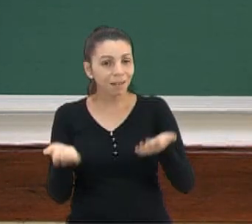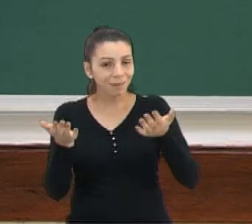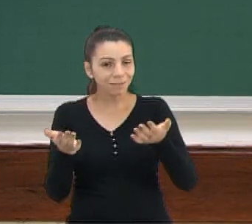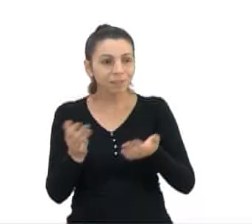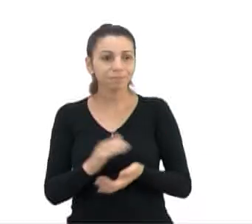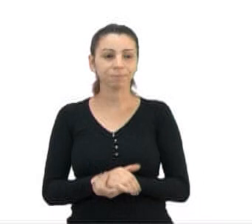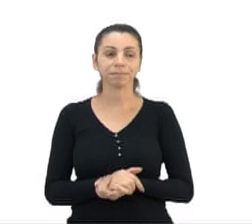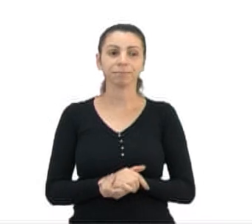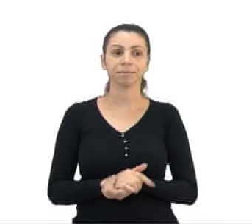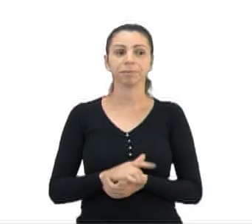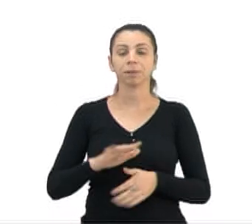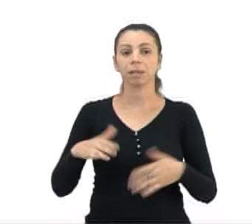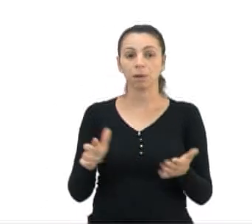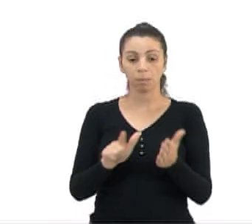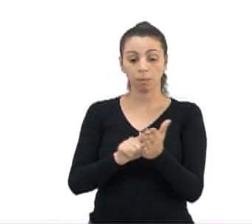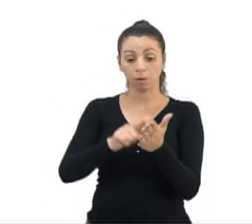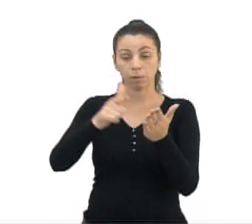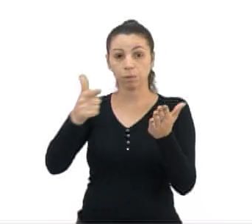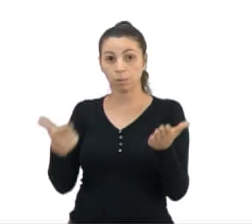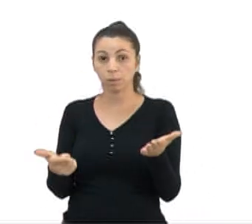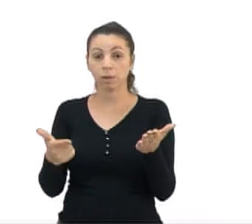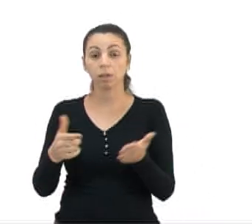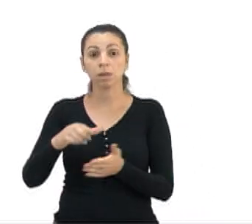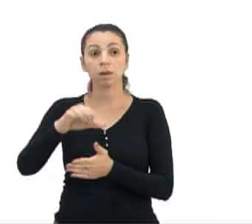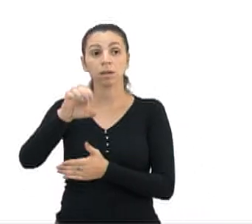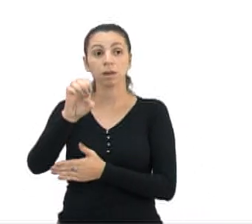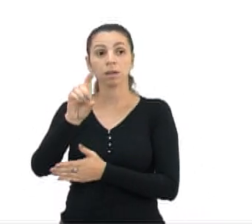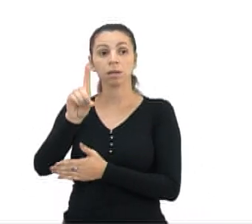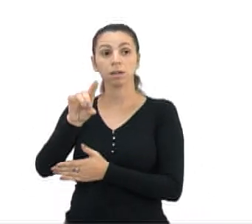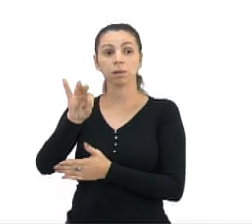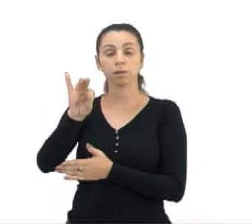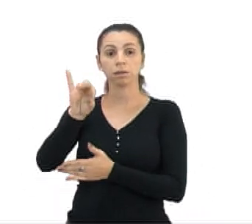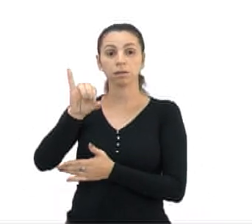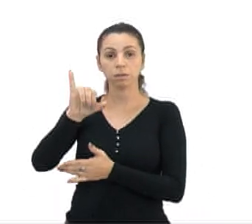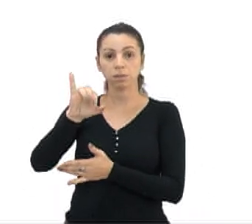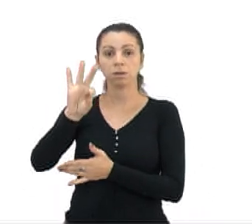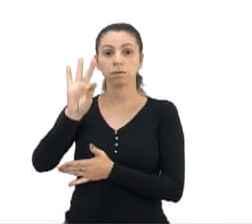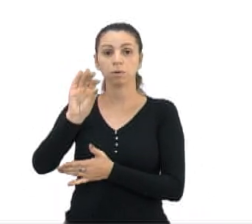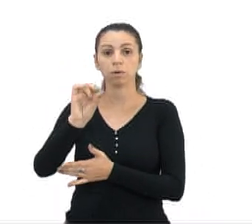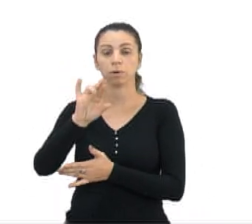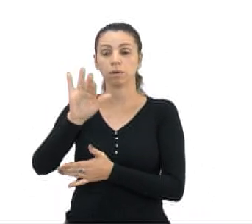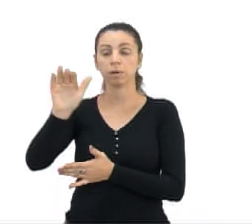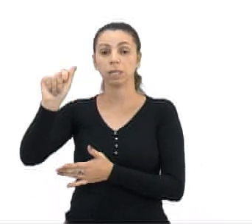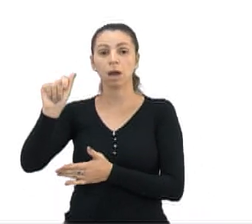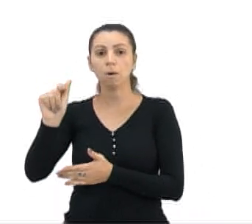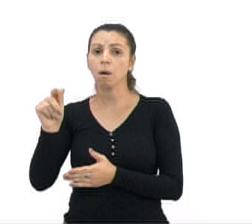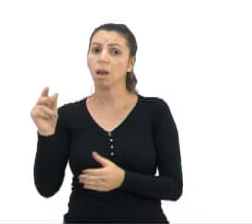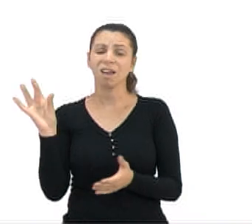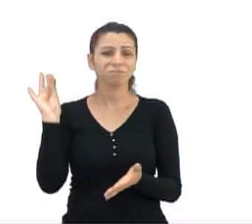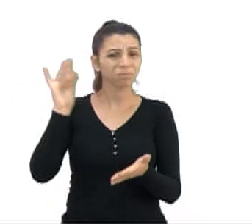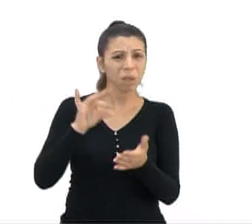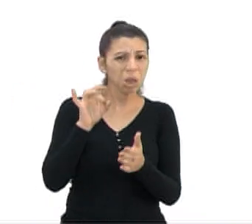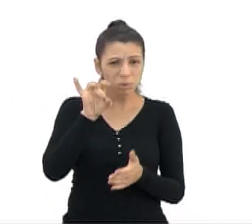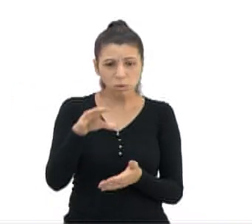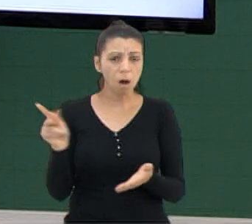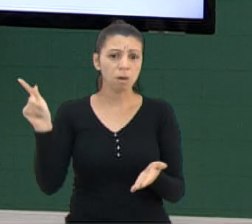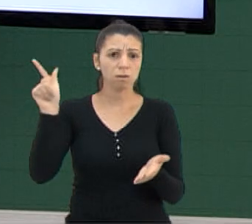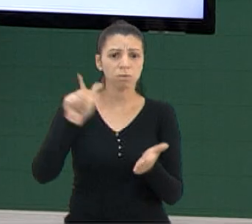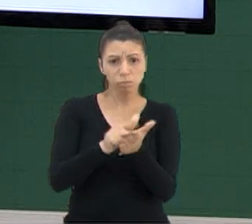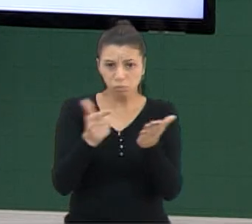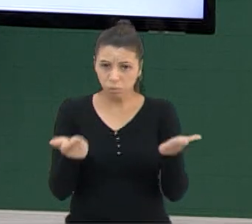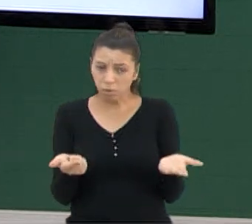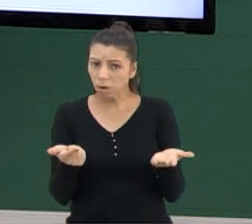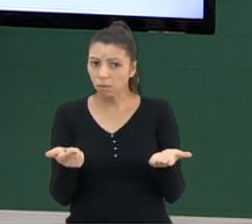Agora, sendo jornalístico, o editorial é exclusivo de jornais? Será que só tem em jornal, lá na coluna